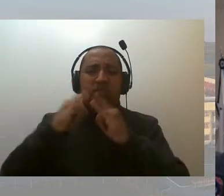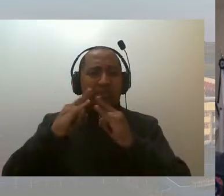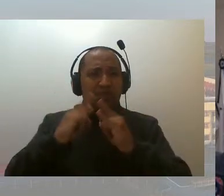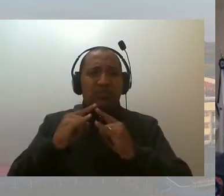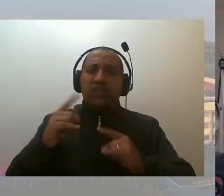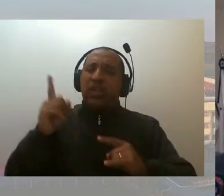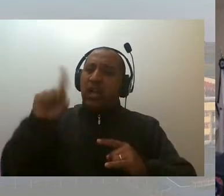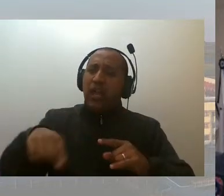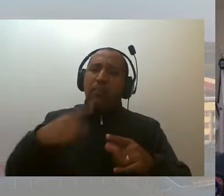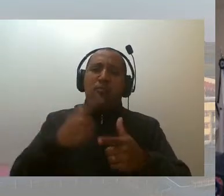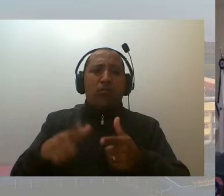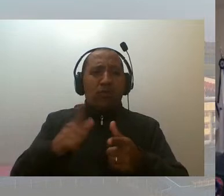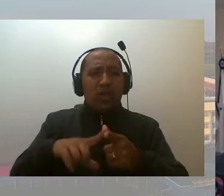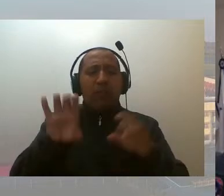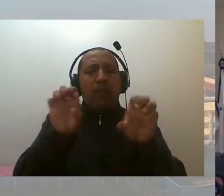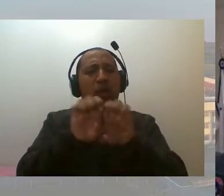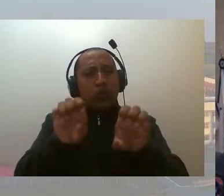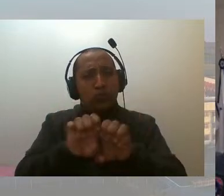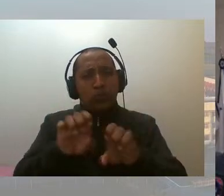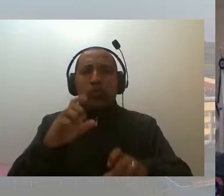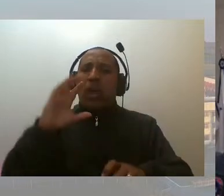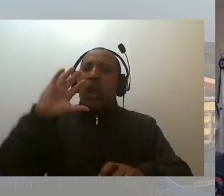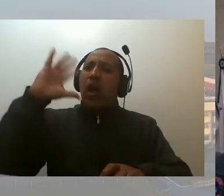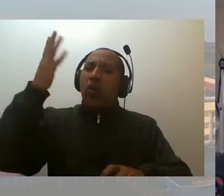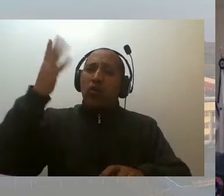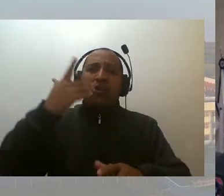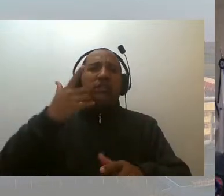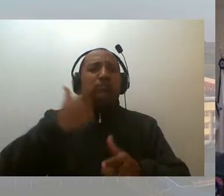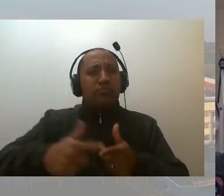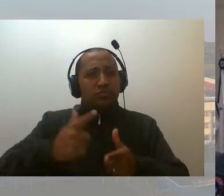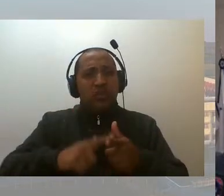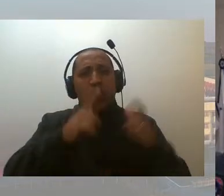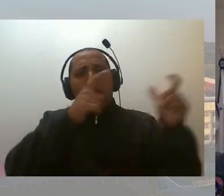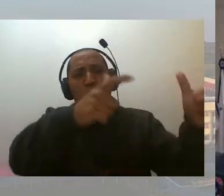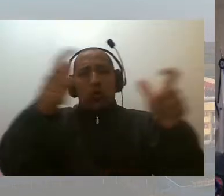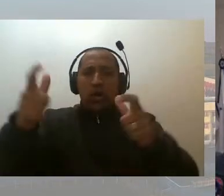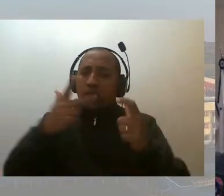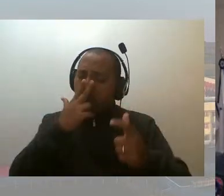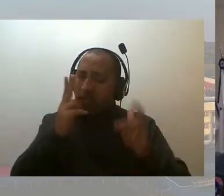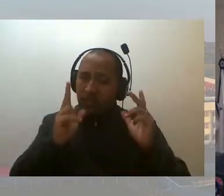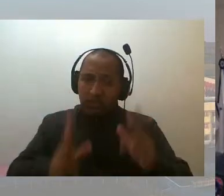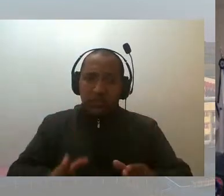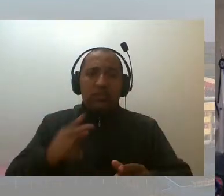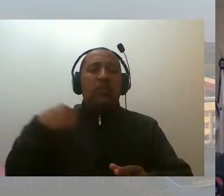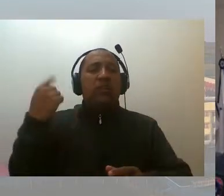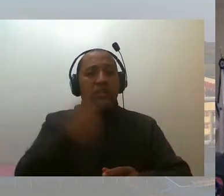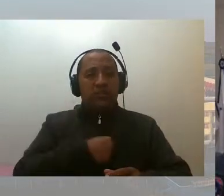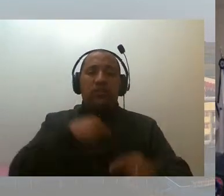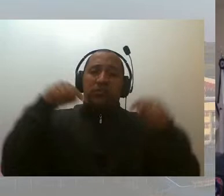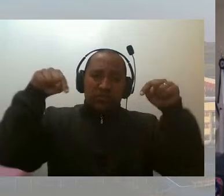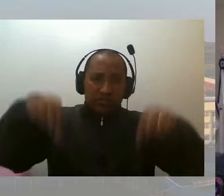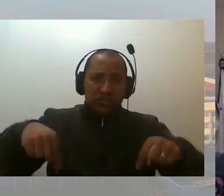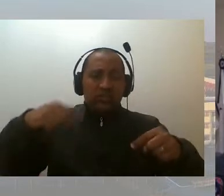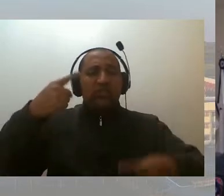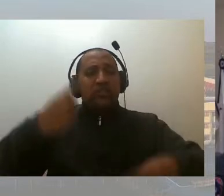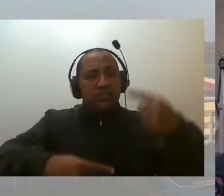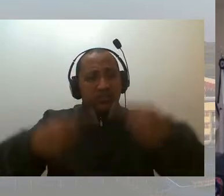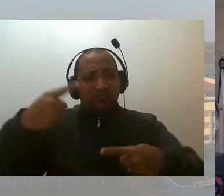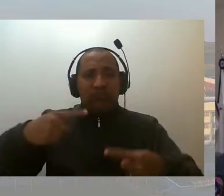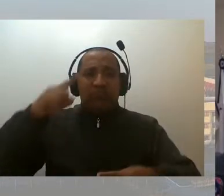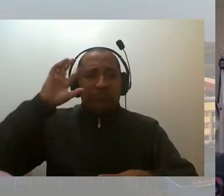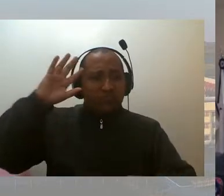isso é estrutural, vai acontecer, acontece em tudo quanto é lugar. Né? Mas que bom que agora nós estamos aqui, né,